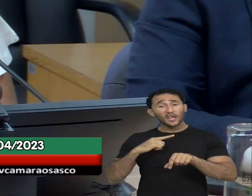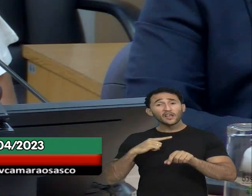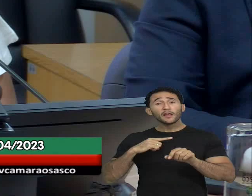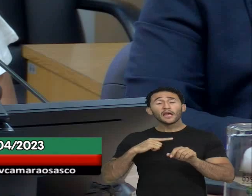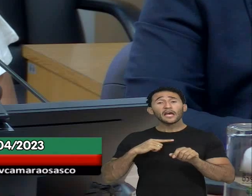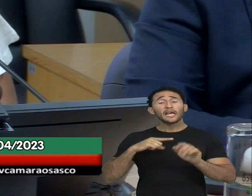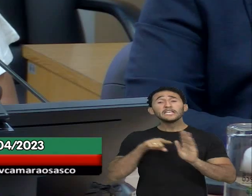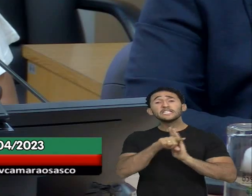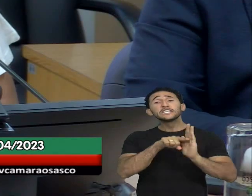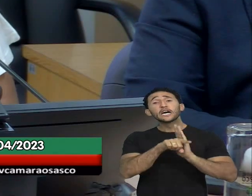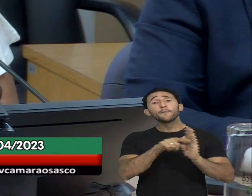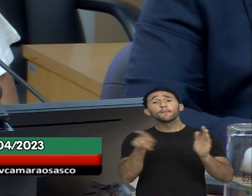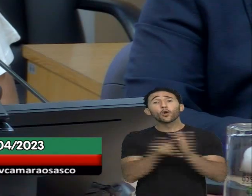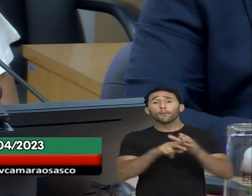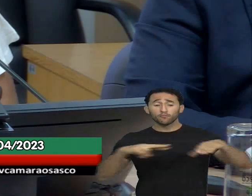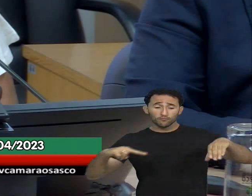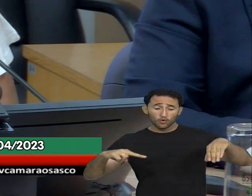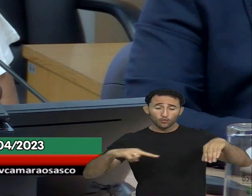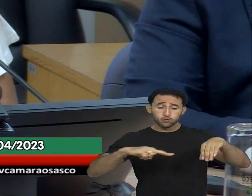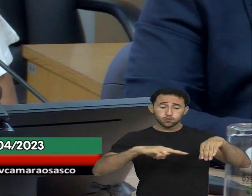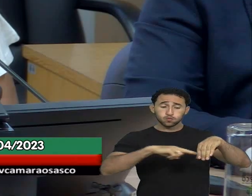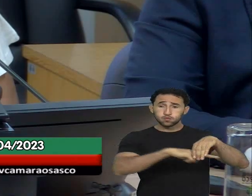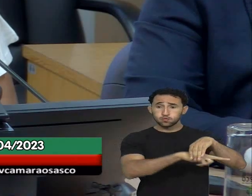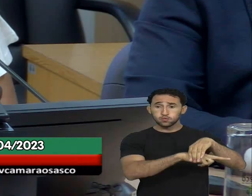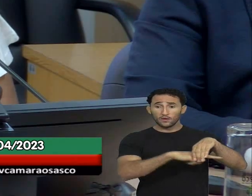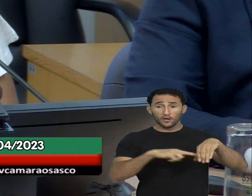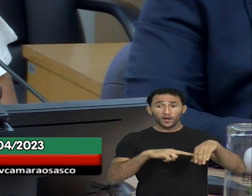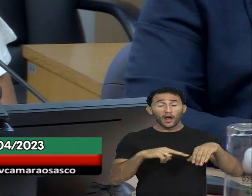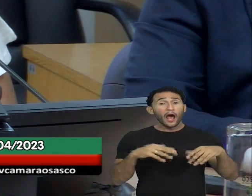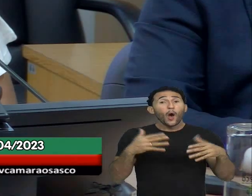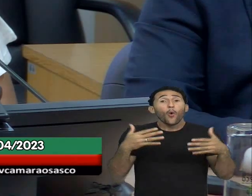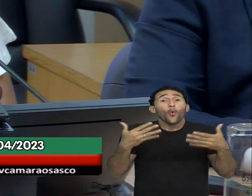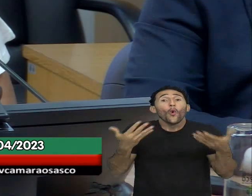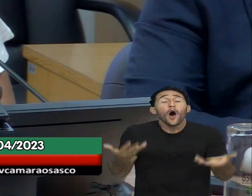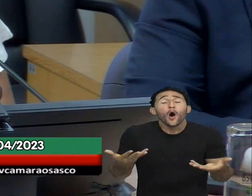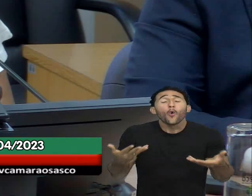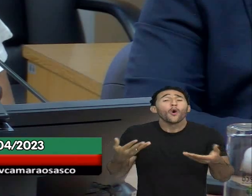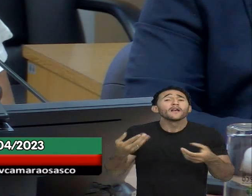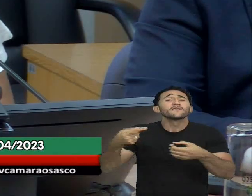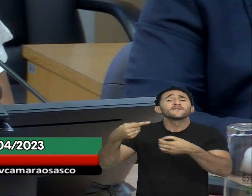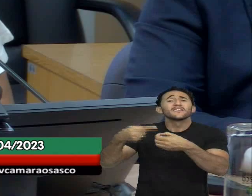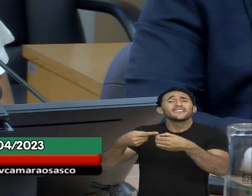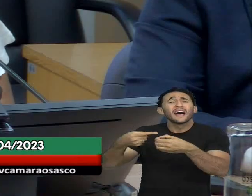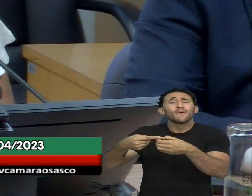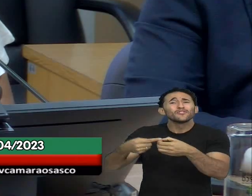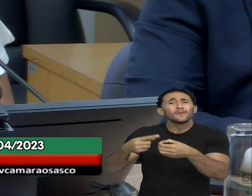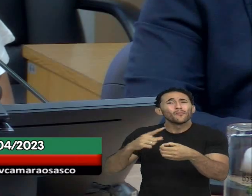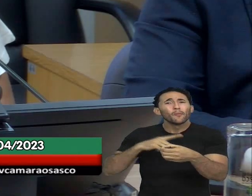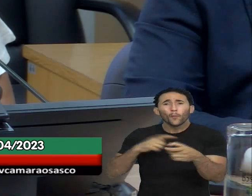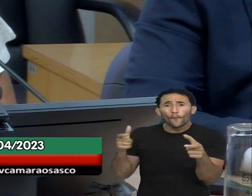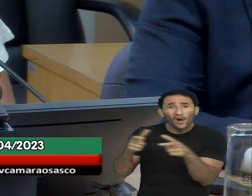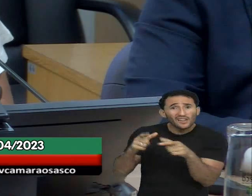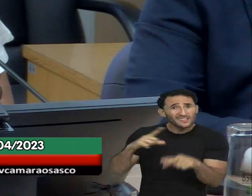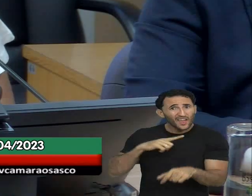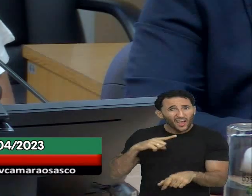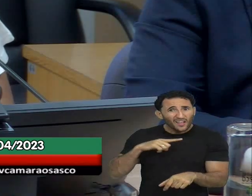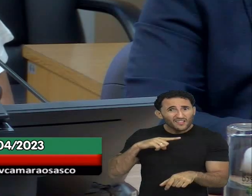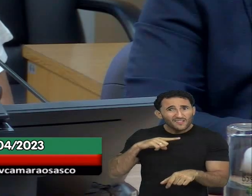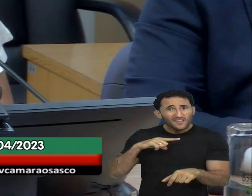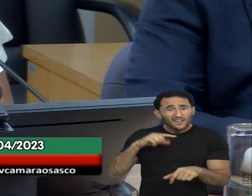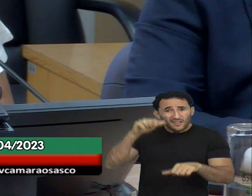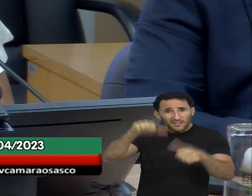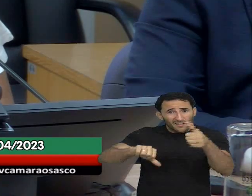Osasco, qual é o município que faz hoje cateterismo, que realiza o cateterismo? Nós, em